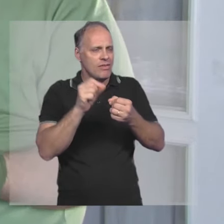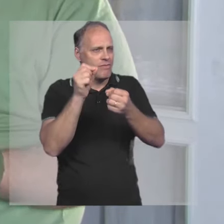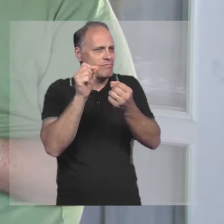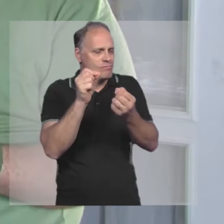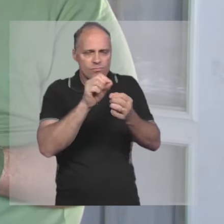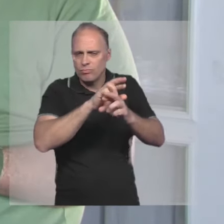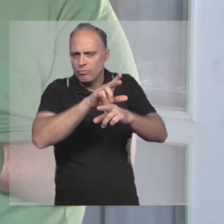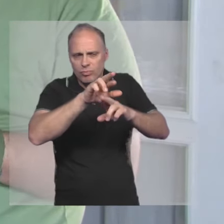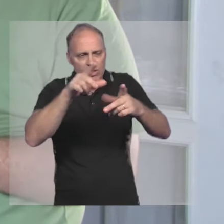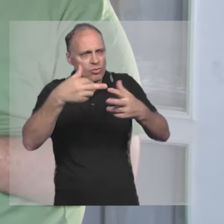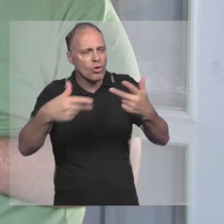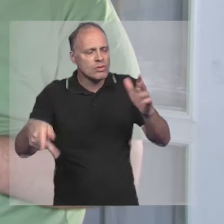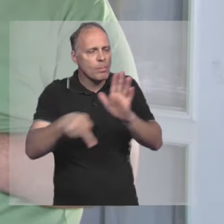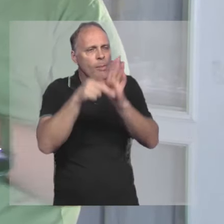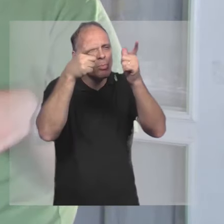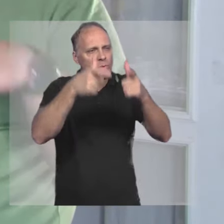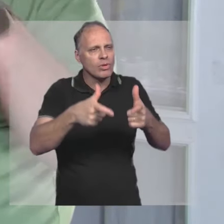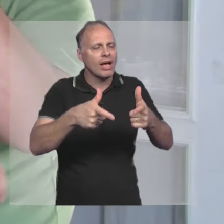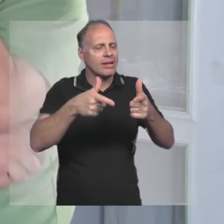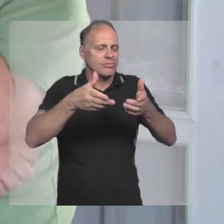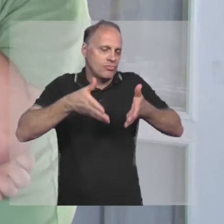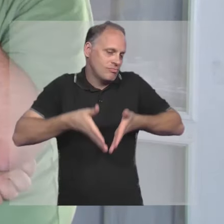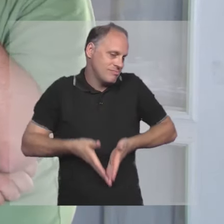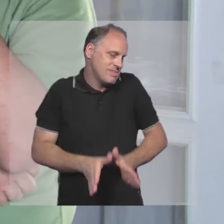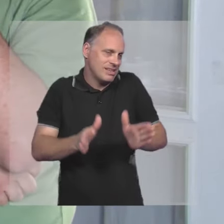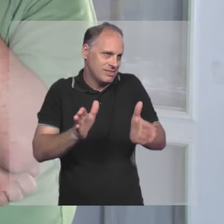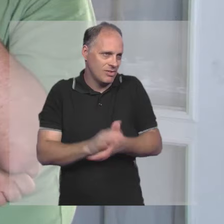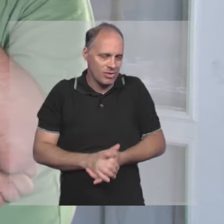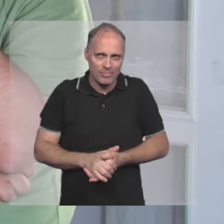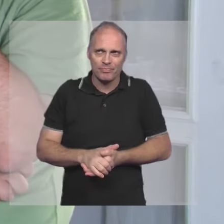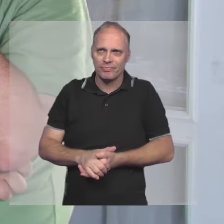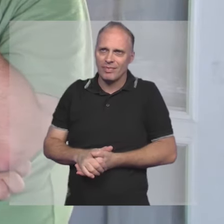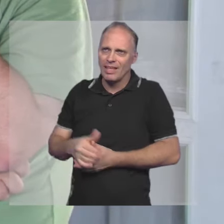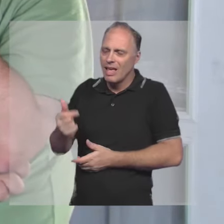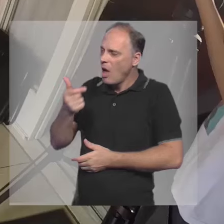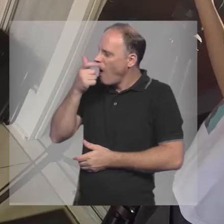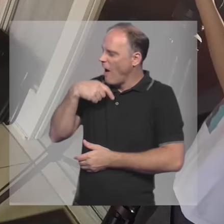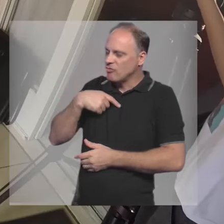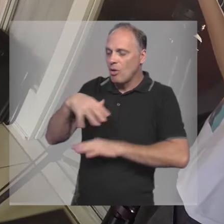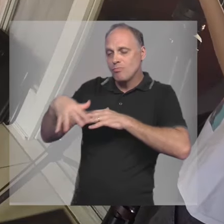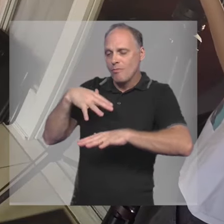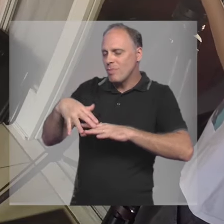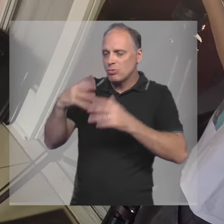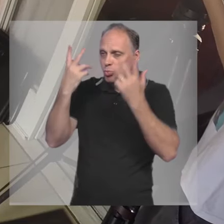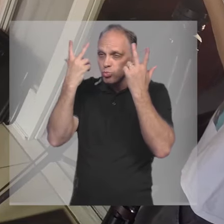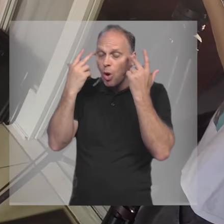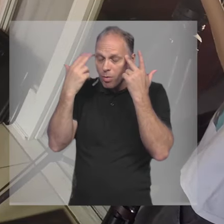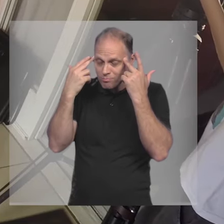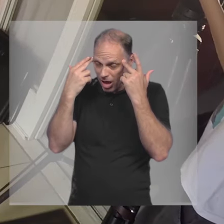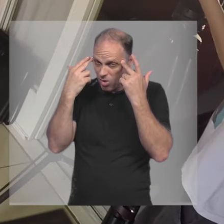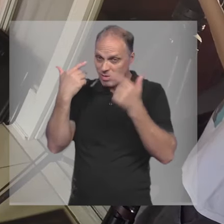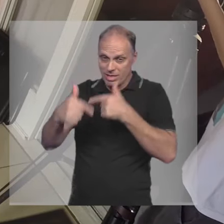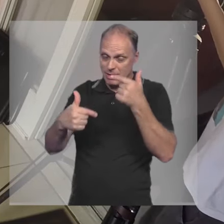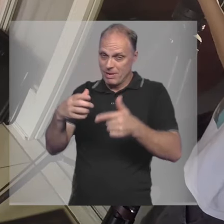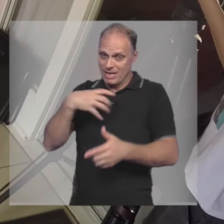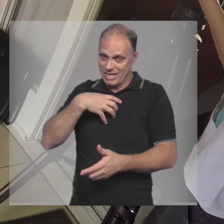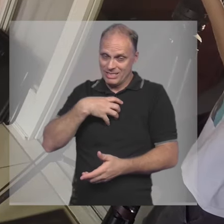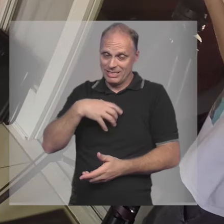que a tua terra natal? Pois é, mas eu acho que esse é um movimento muito comum em quem trabalha nessa área. A